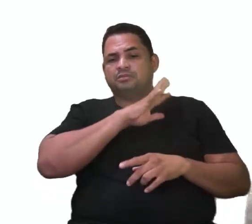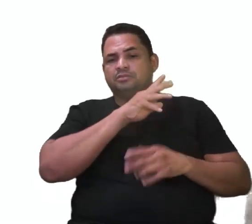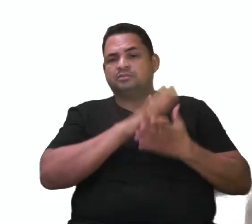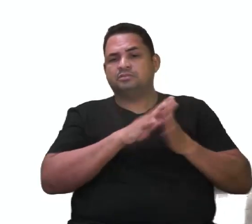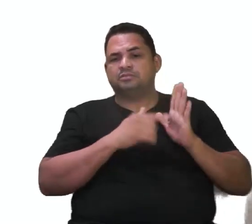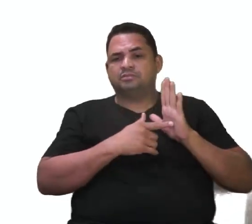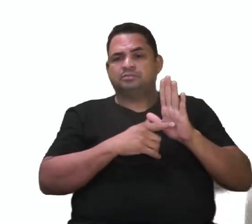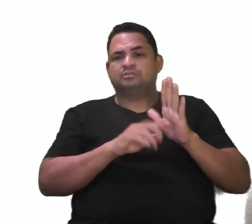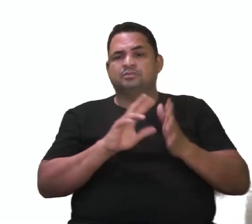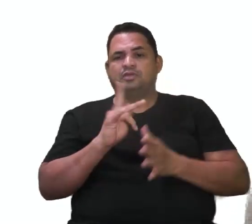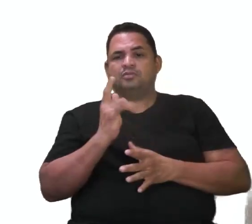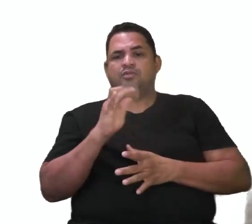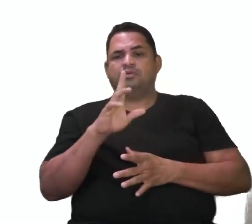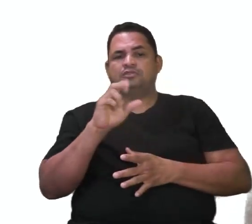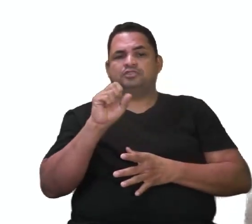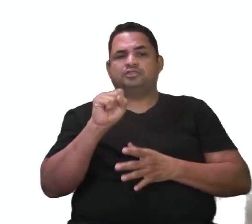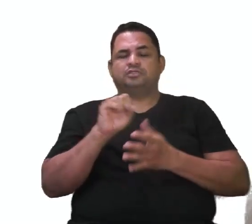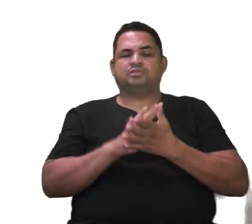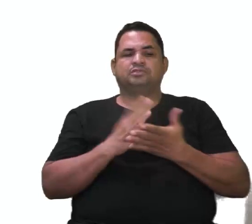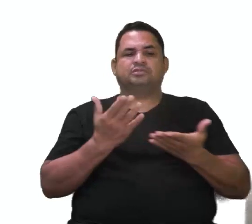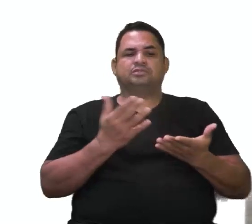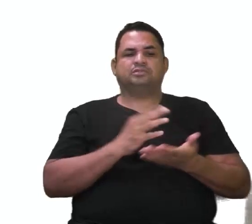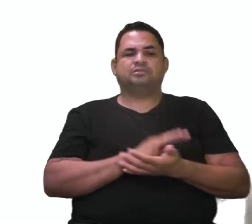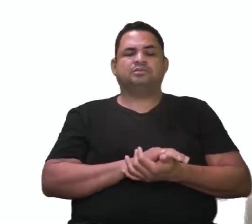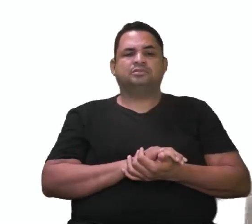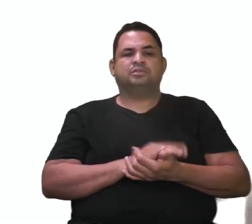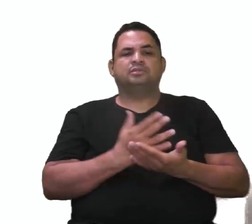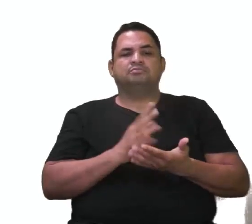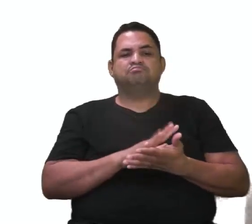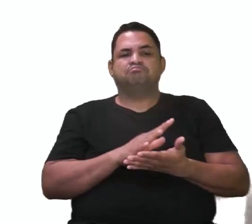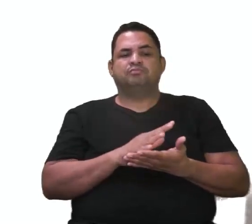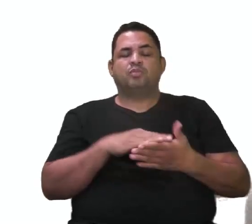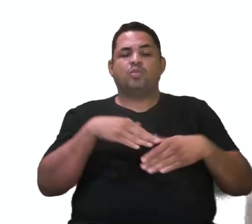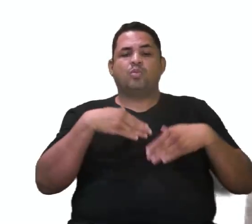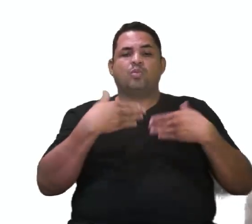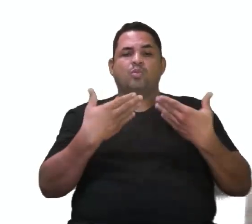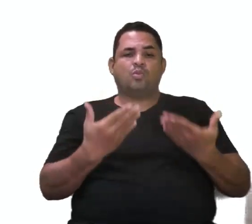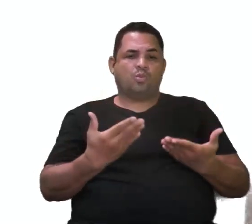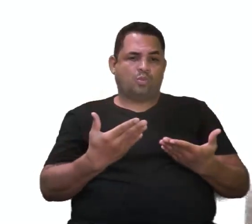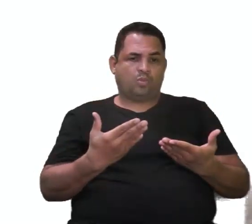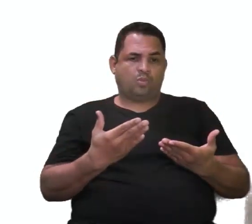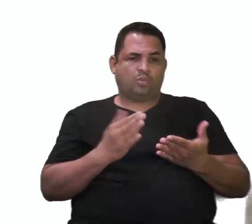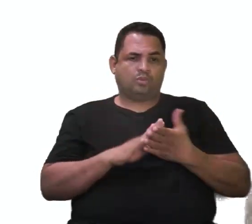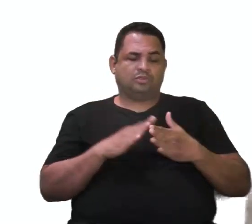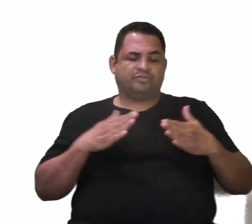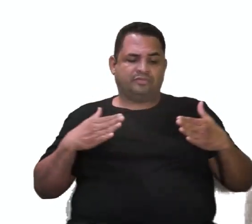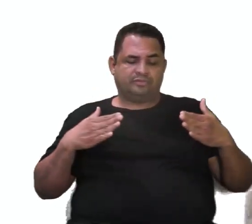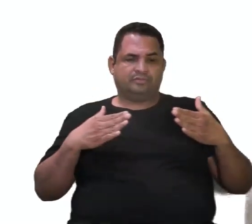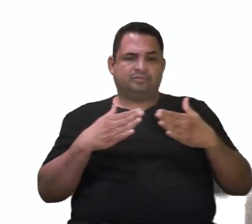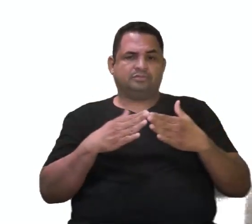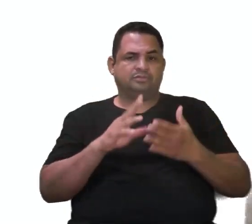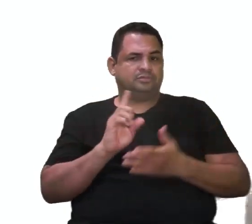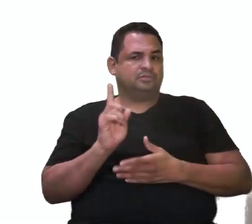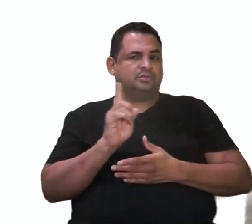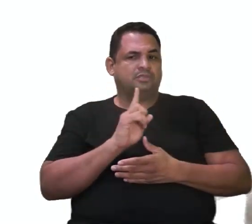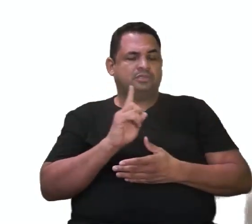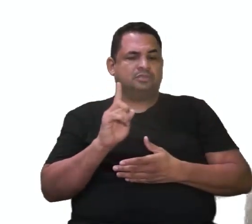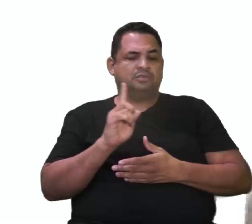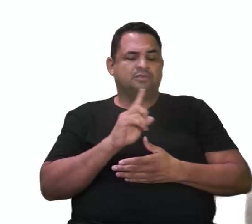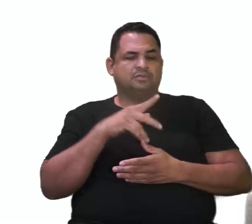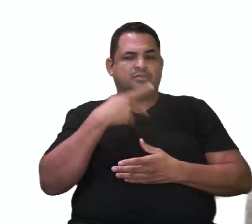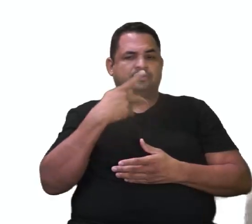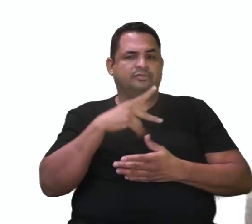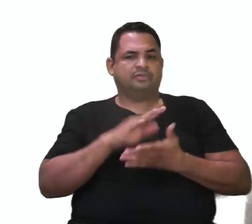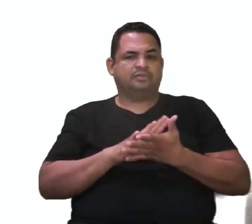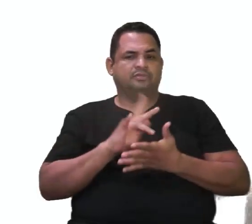apresentam homologias. Quando a gente está falando de convergência, nós não estamos falando de